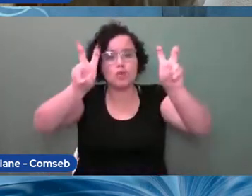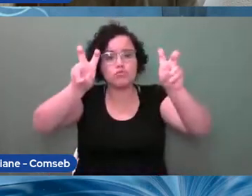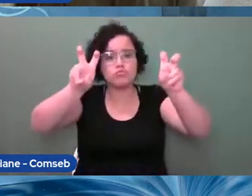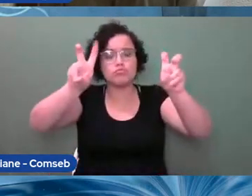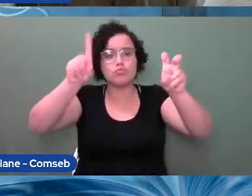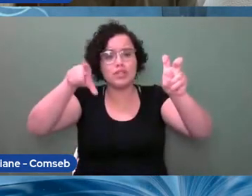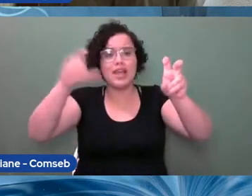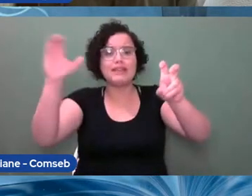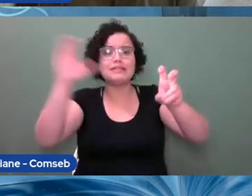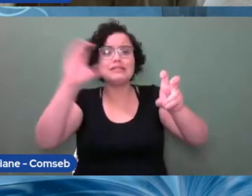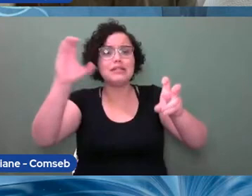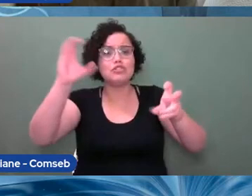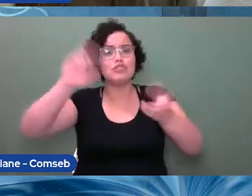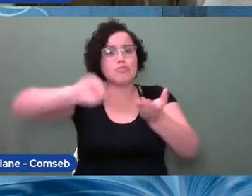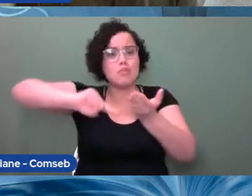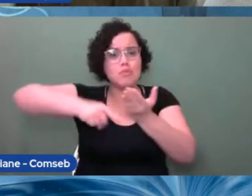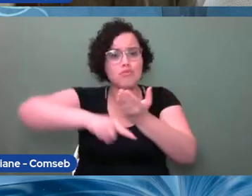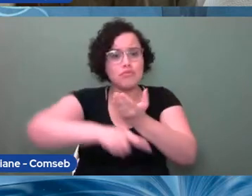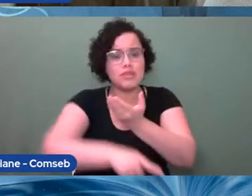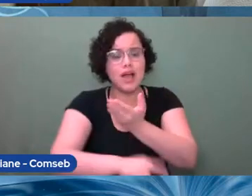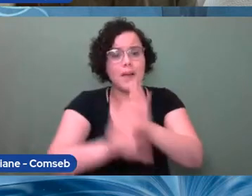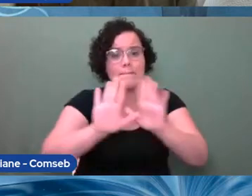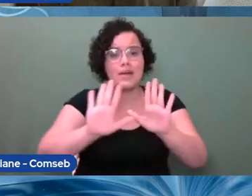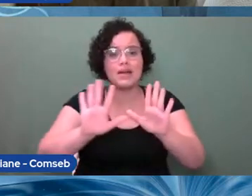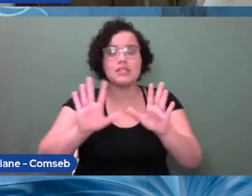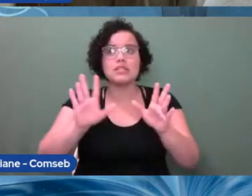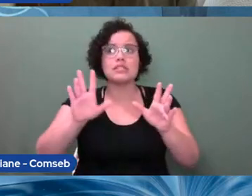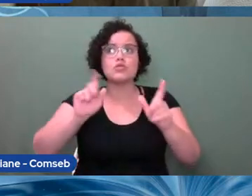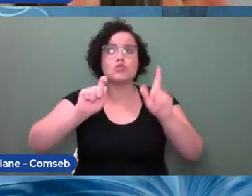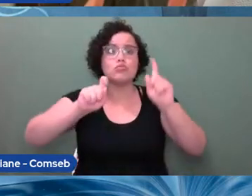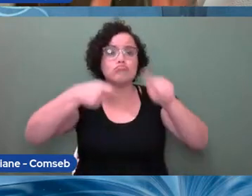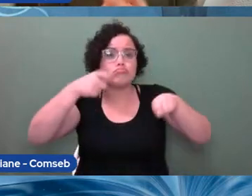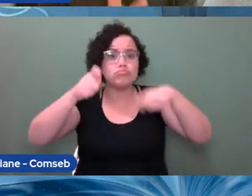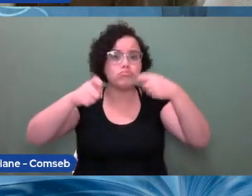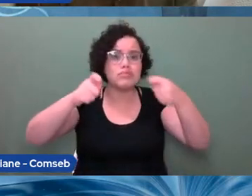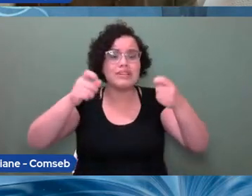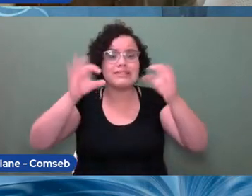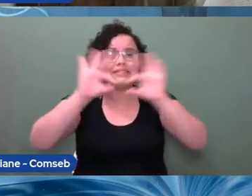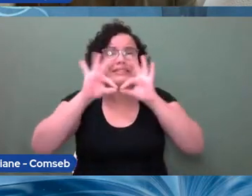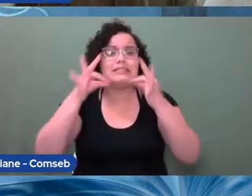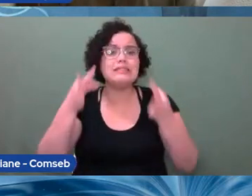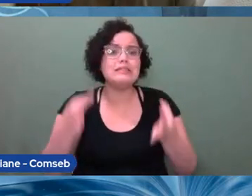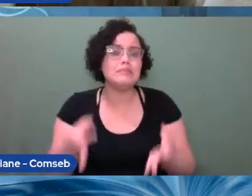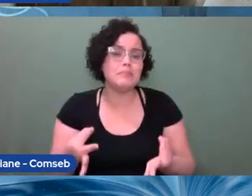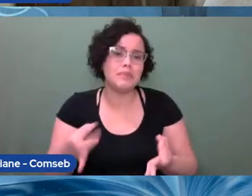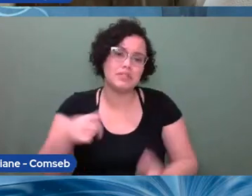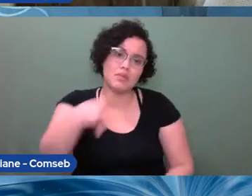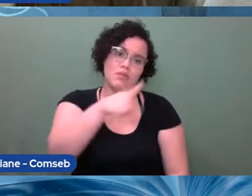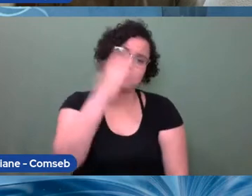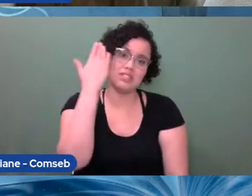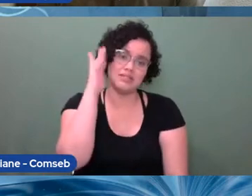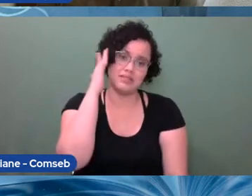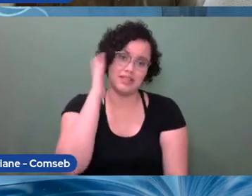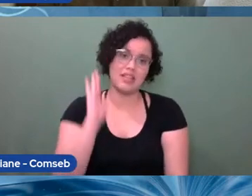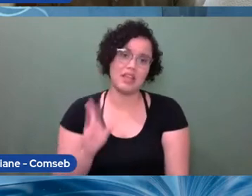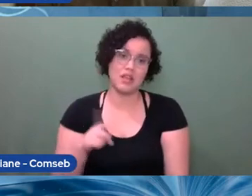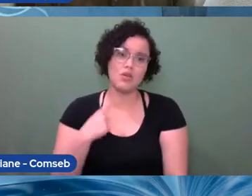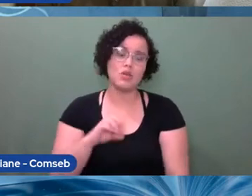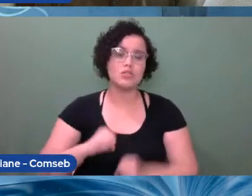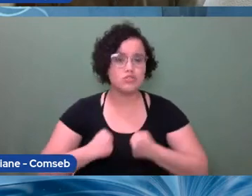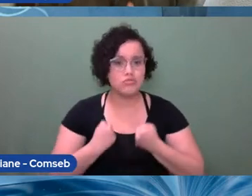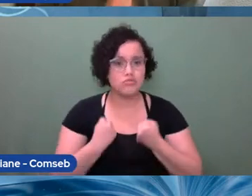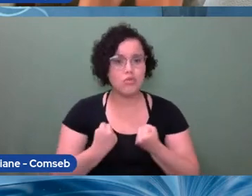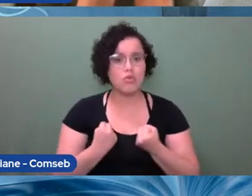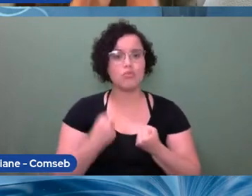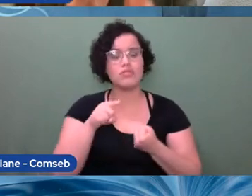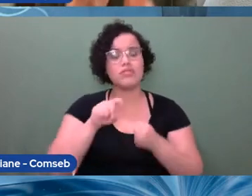em palavras simples para o nosso entendimento. Esse tem sido o esforço de todos nós aqui nesse momento. Esperamos, não é, que